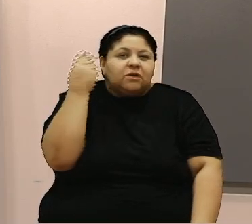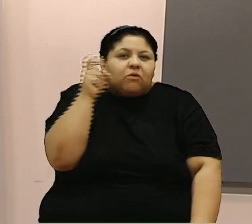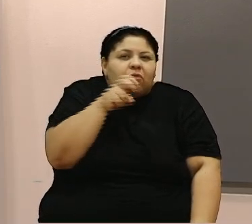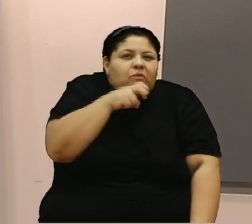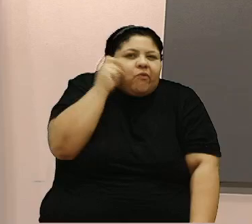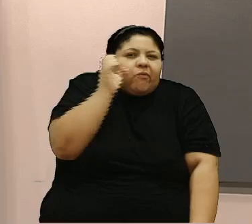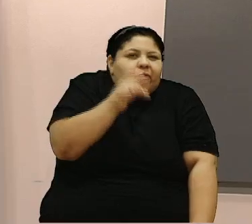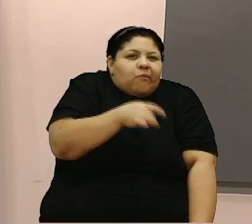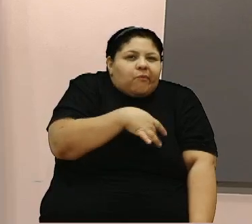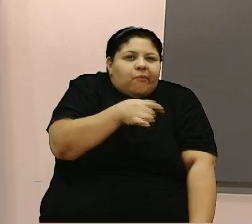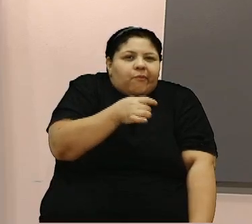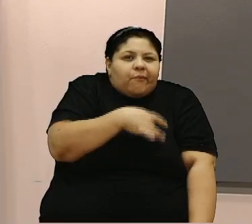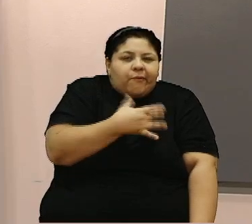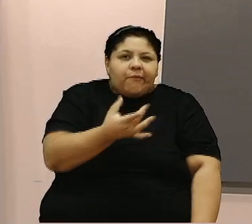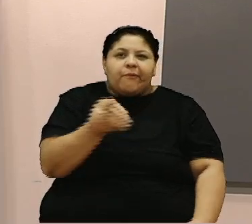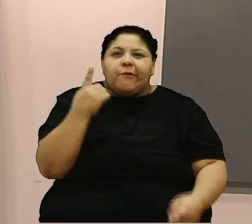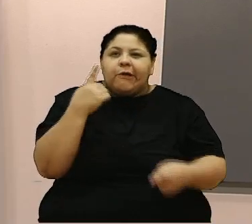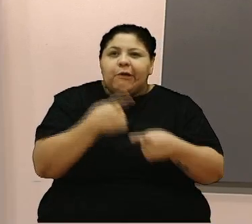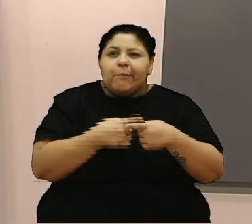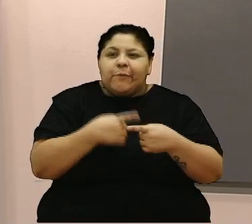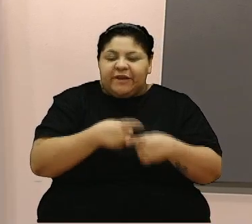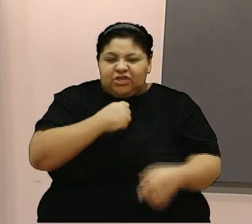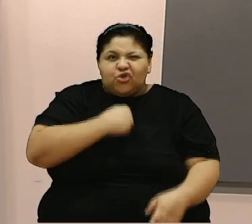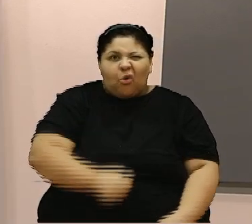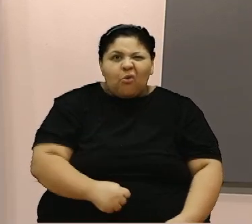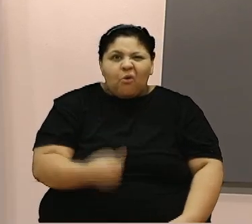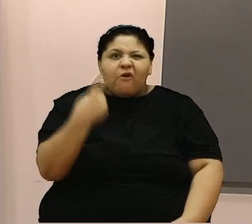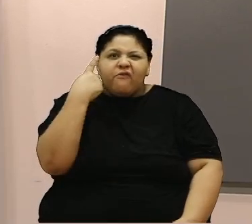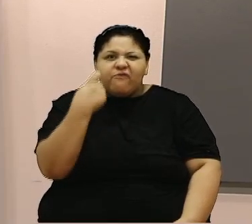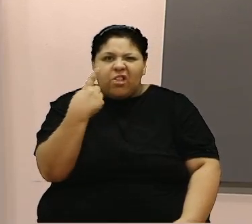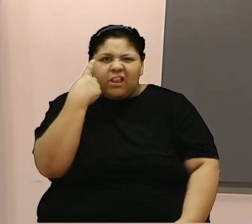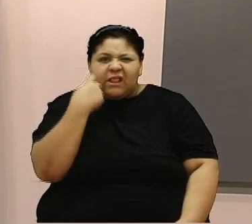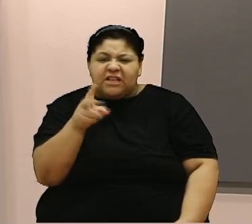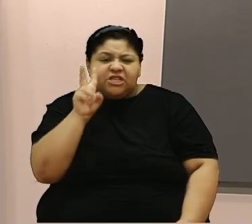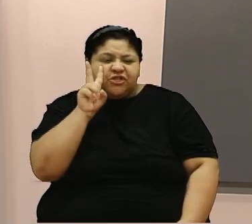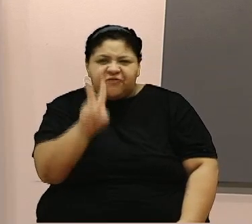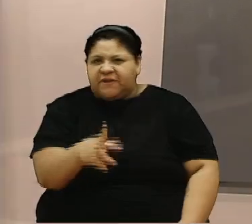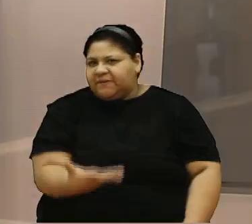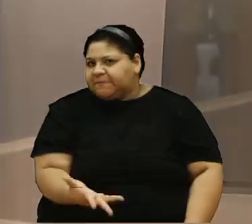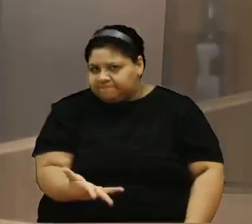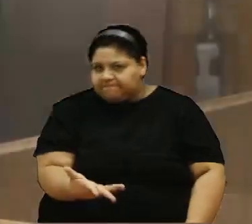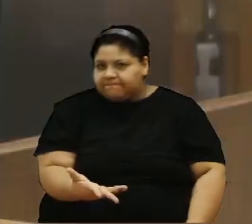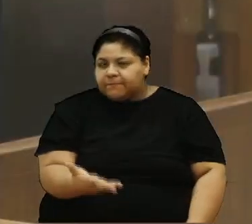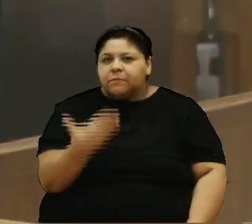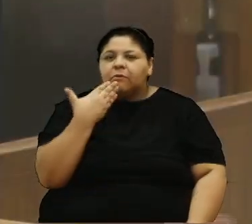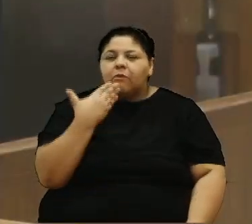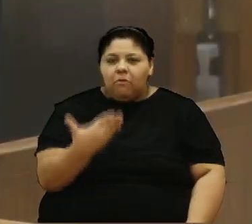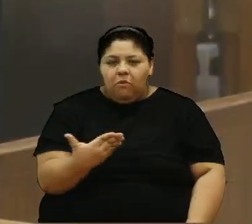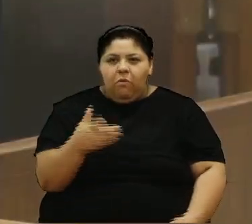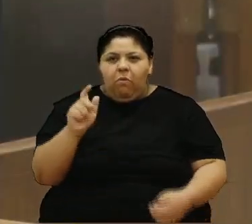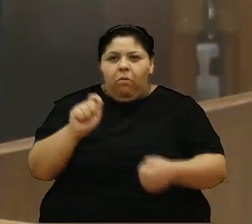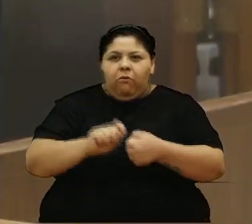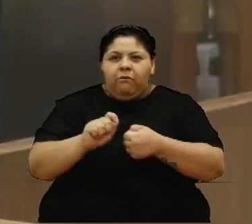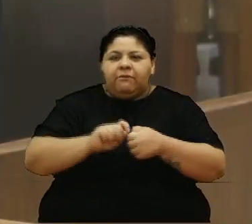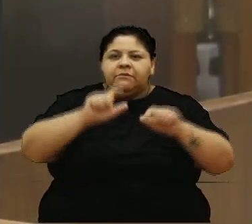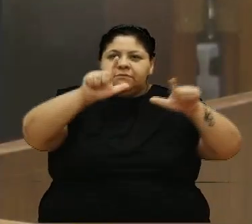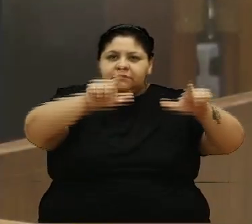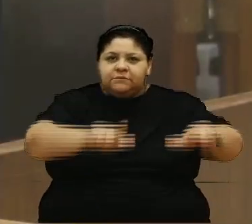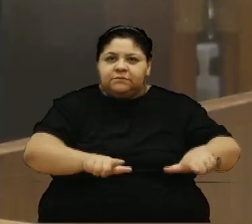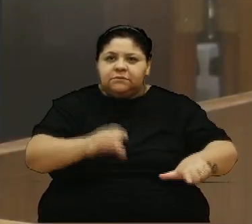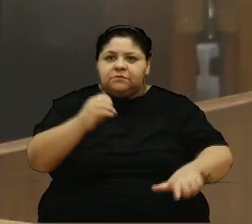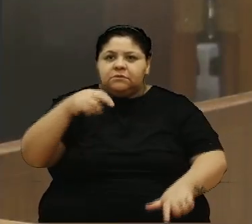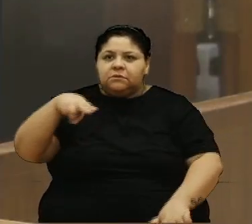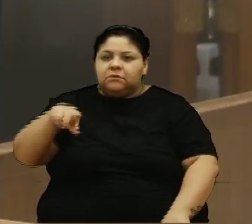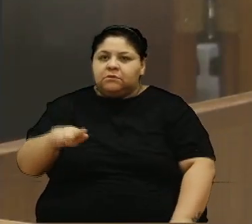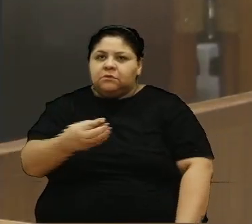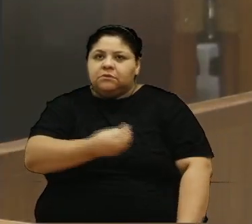em meio a fezes. É maus tratos o que a gente via lá. Então, eu pedi para fazer um espaço. A ONG Vida não